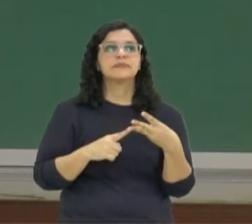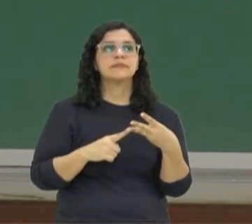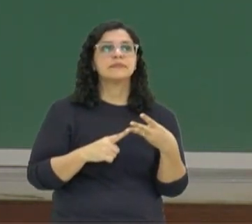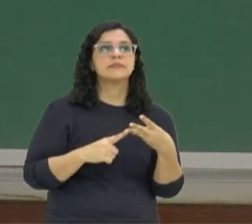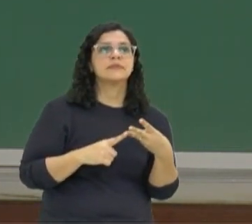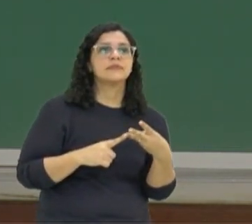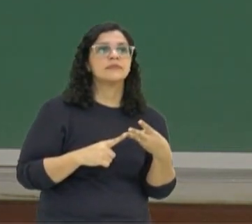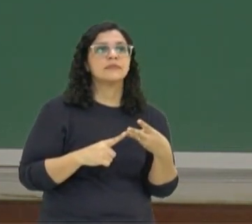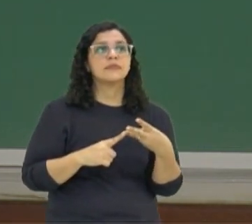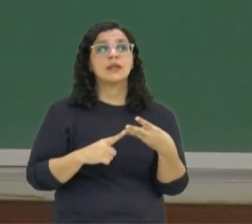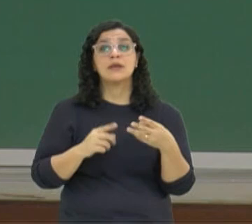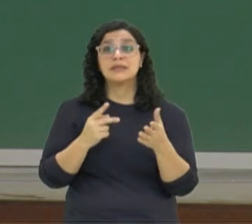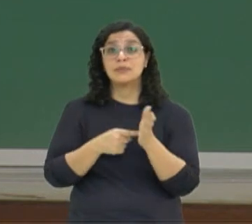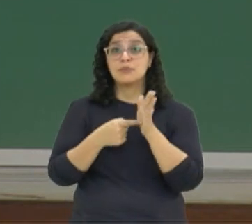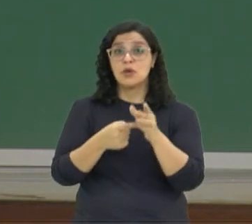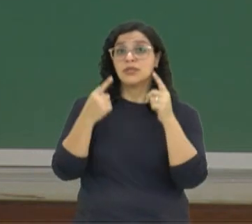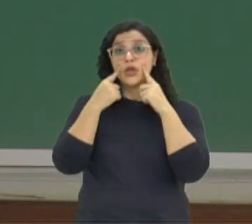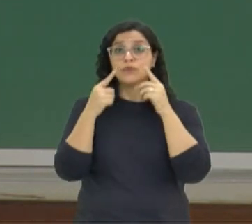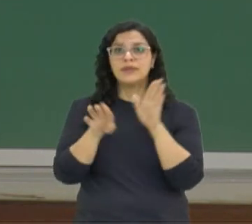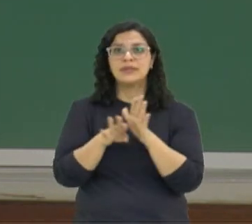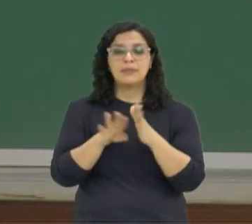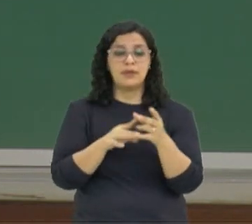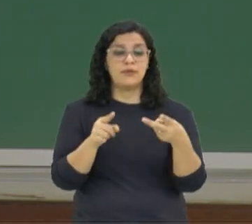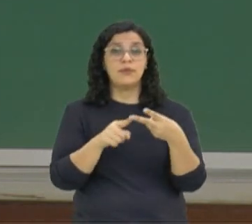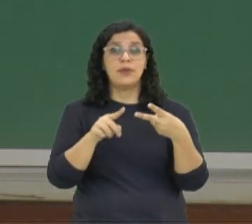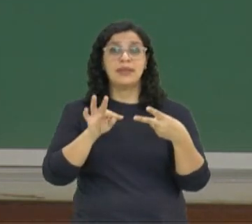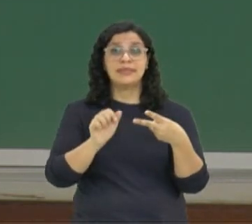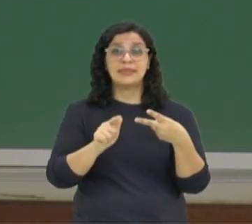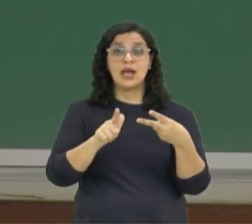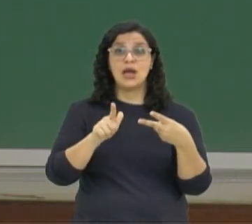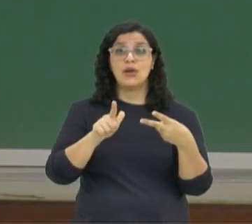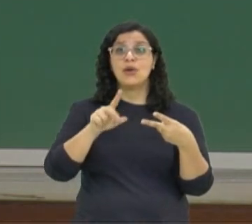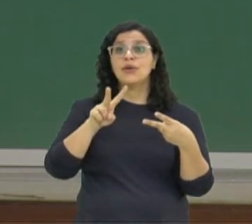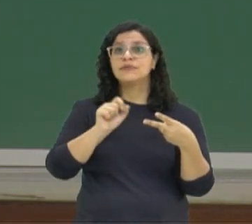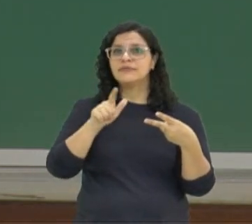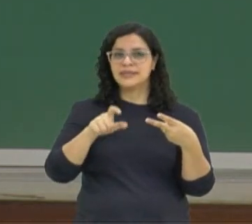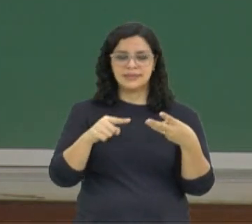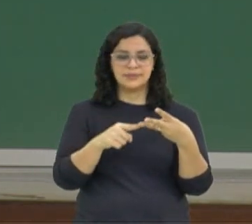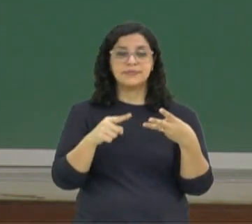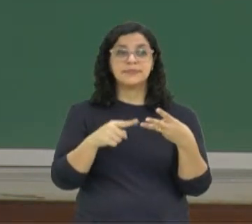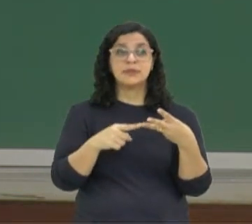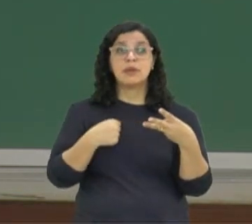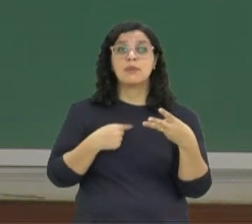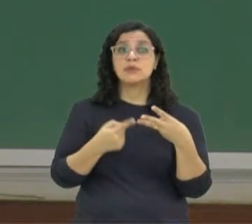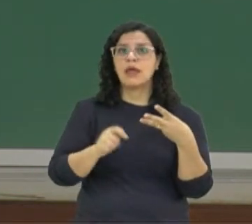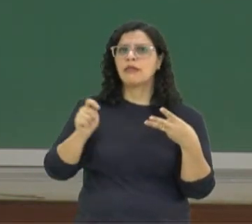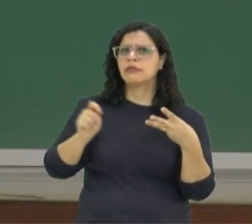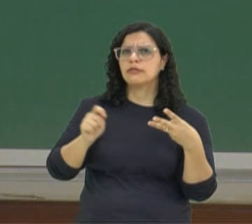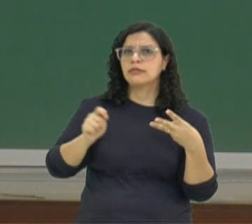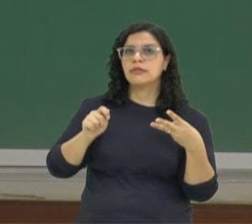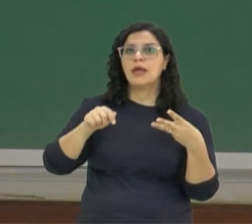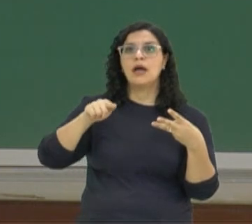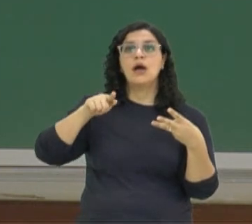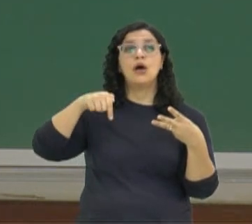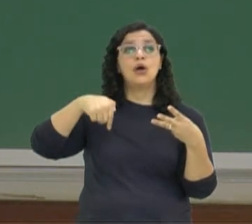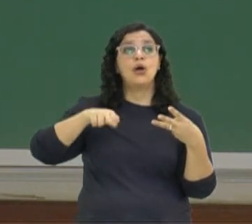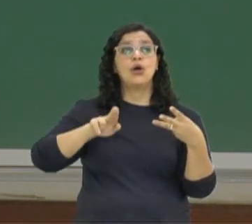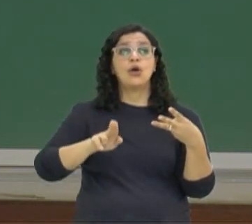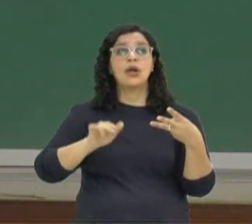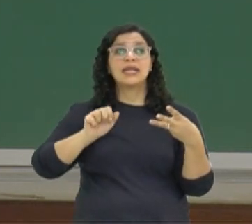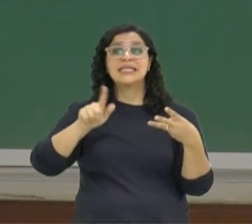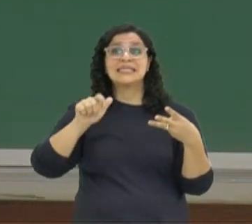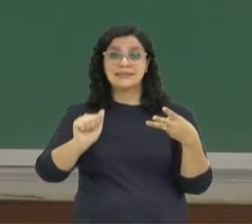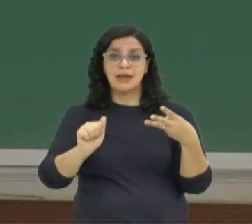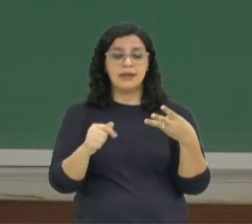negação. Para expressar incerteza, eu posso utilizar o talvez. Para expressar possibilidade, eu vou utilizar o